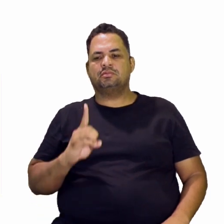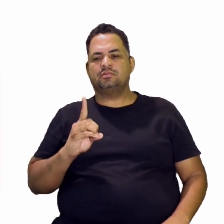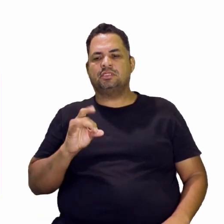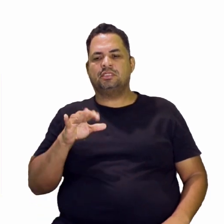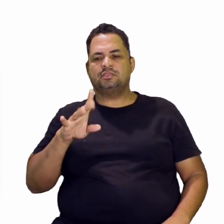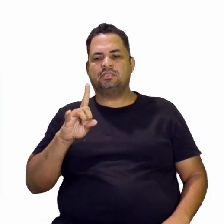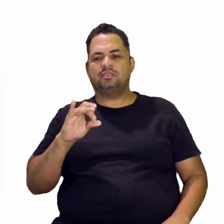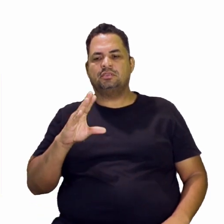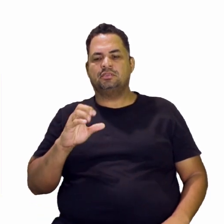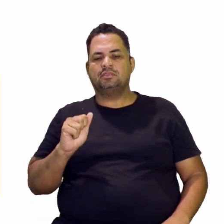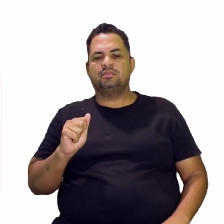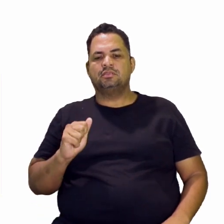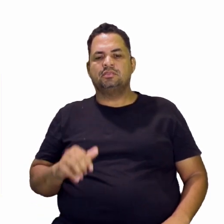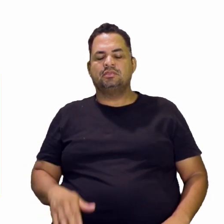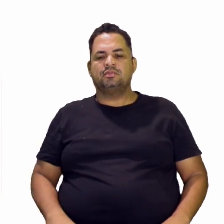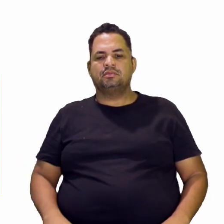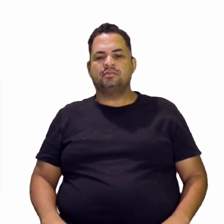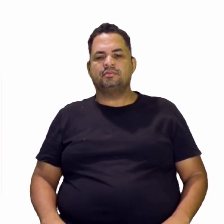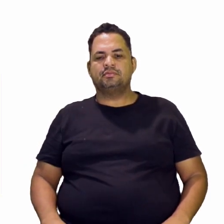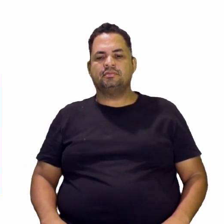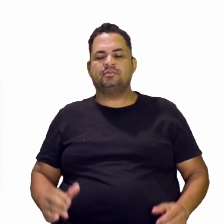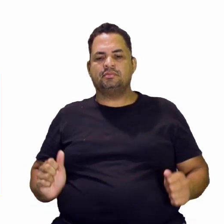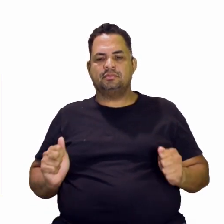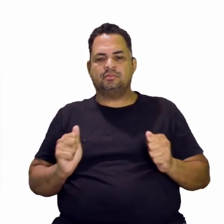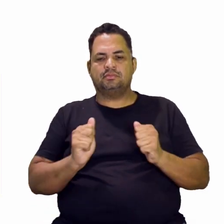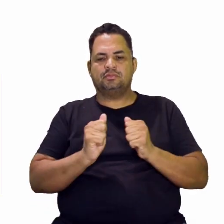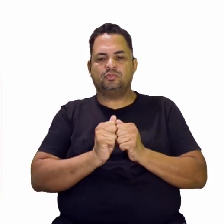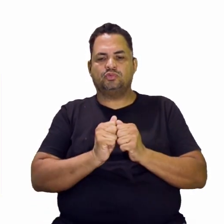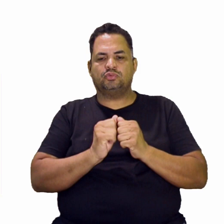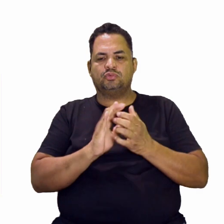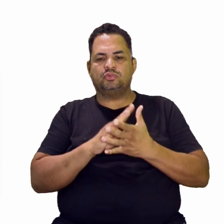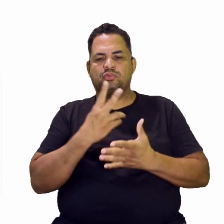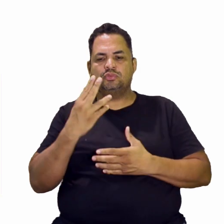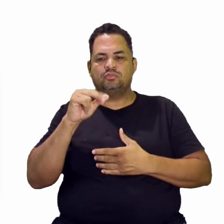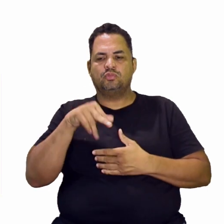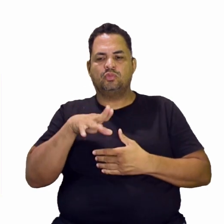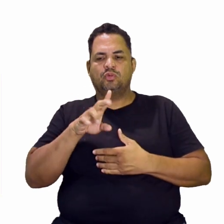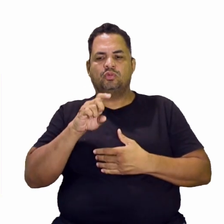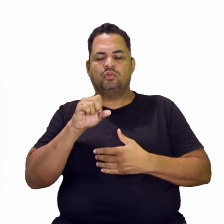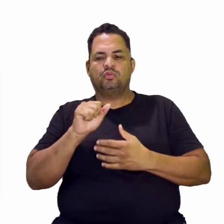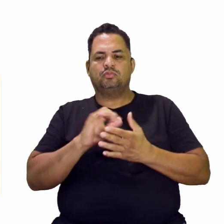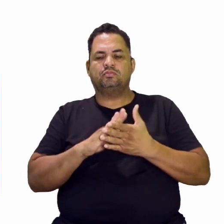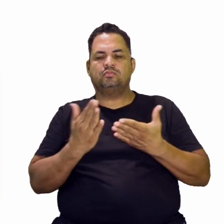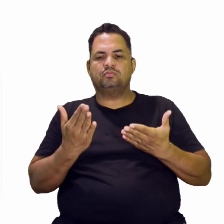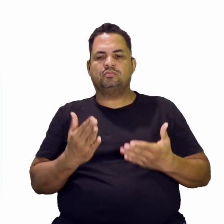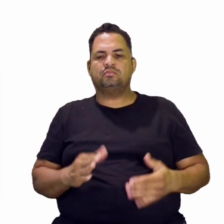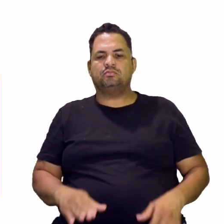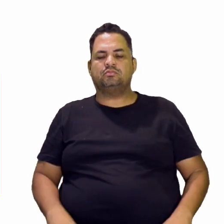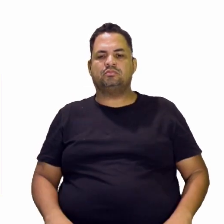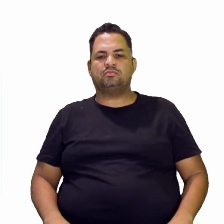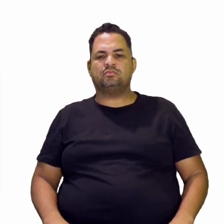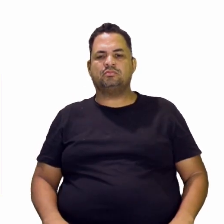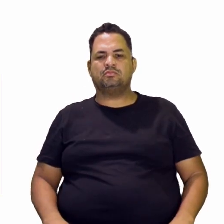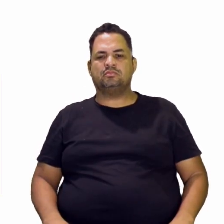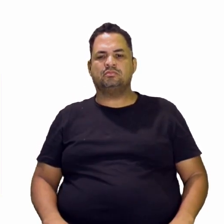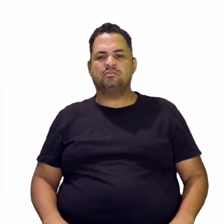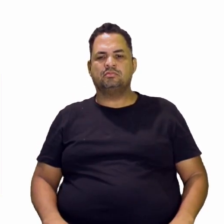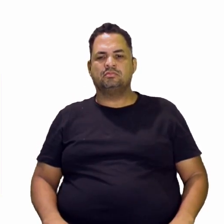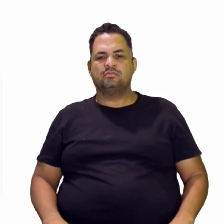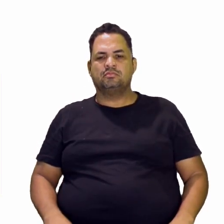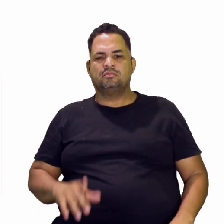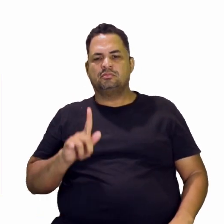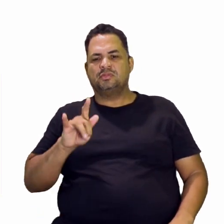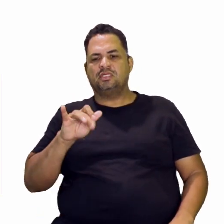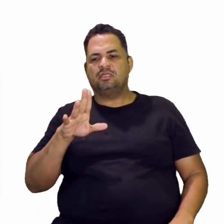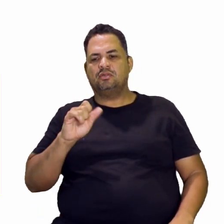dentro dessa classificação, tá? Que é a junção de 2 monossacarídeos, certo? Aí, no caso da sacarose, a